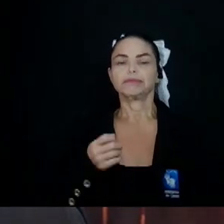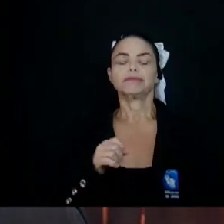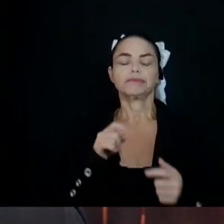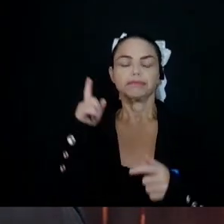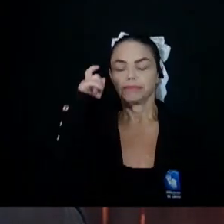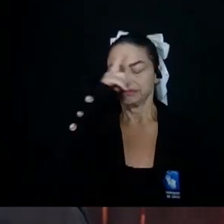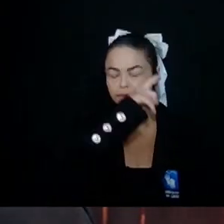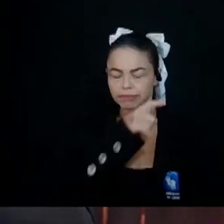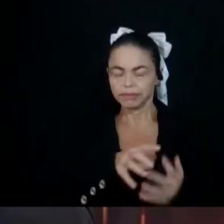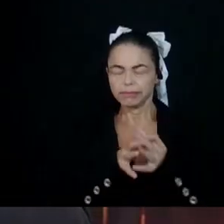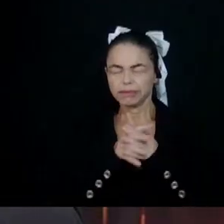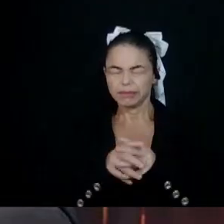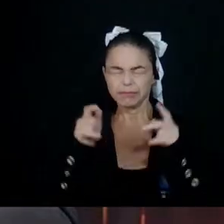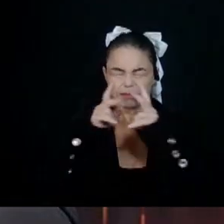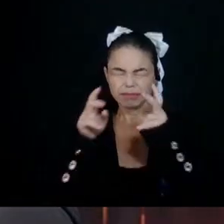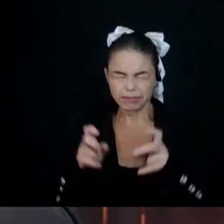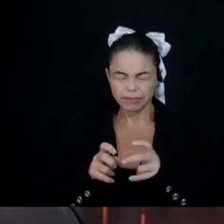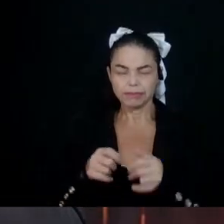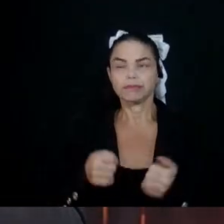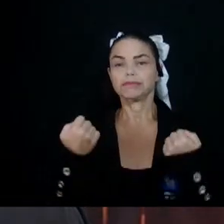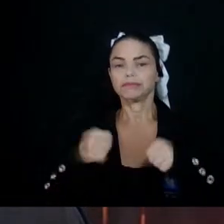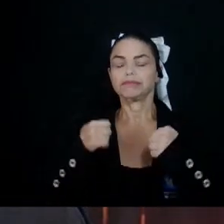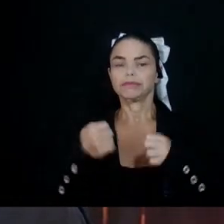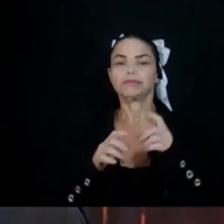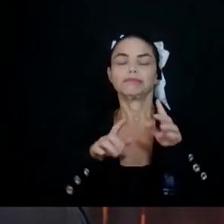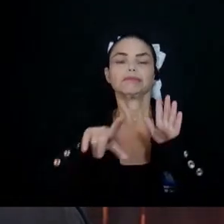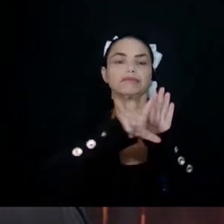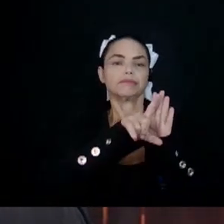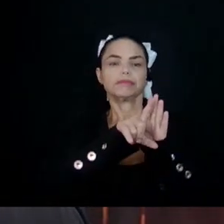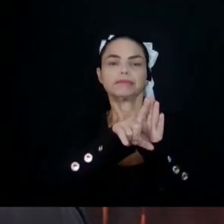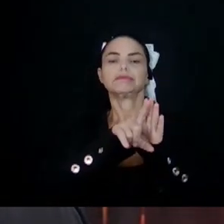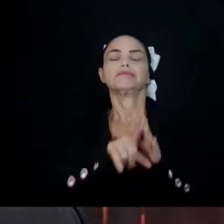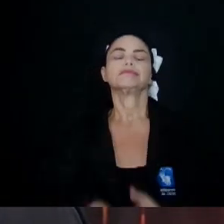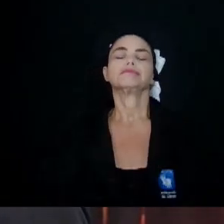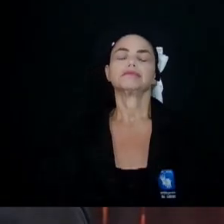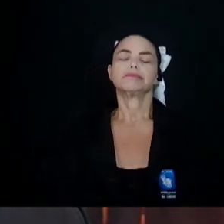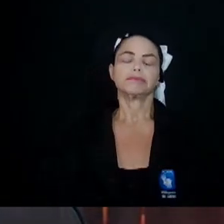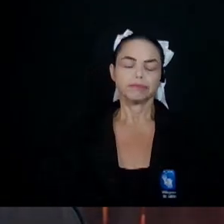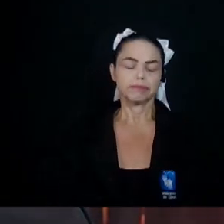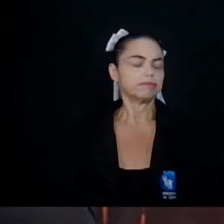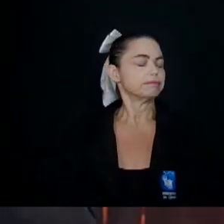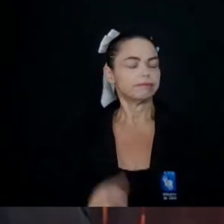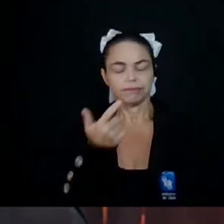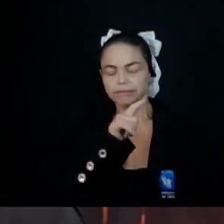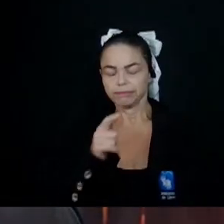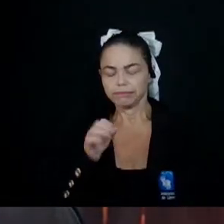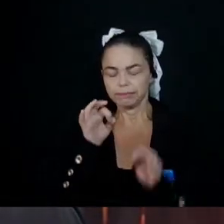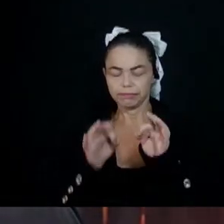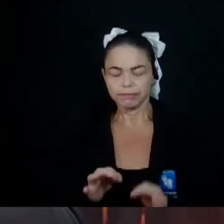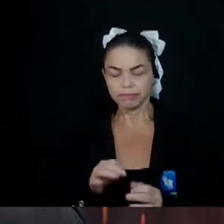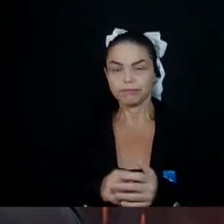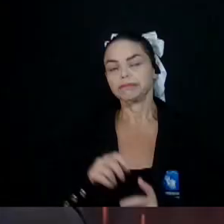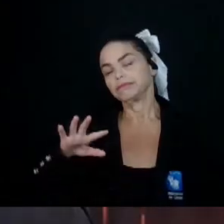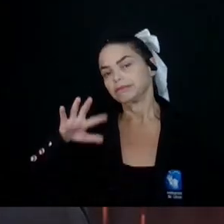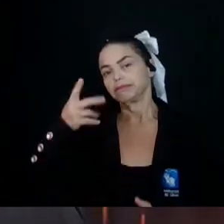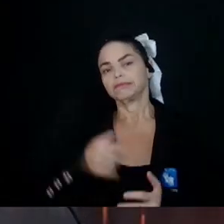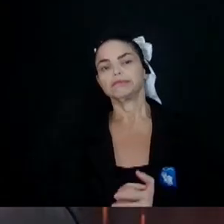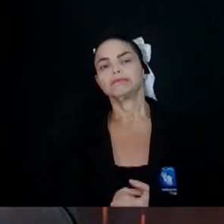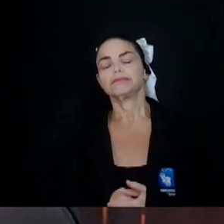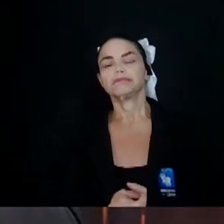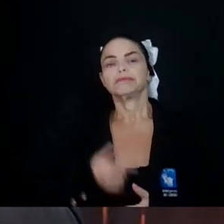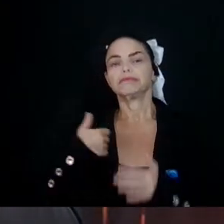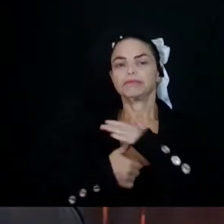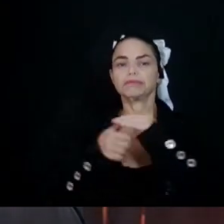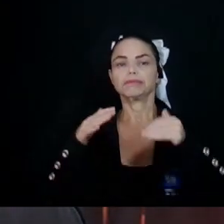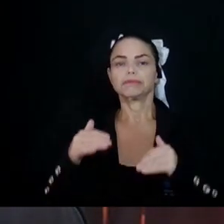um dos assuntos que depende de regulamentação. Essa regulamentação ainda não tenho certeza se será feita pela autoridade nacional ou